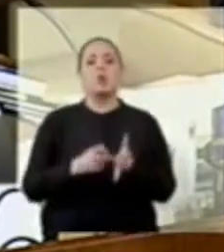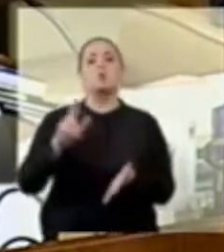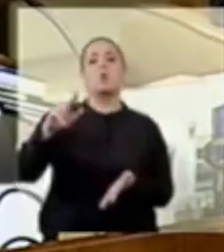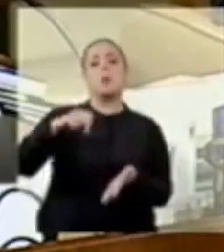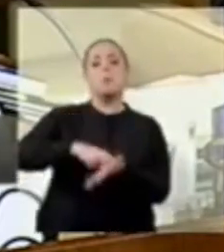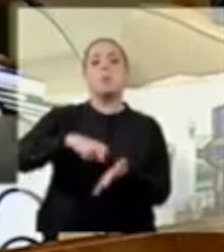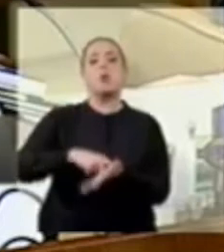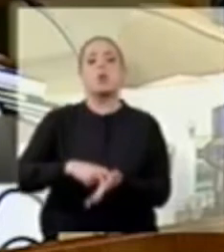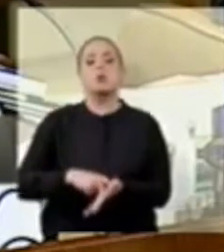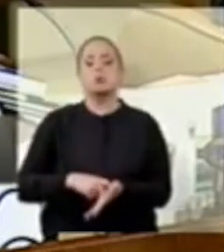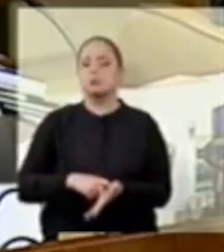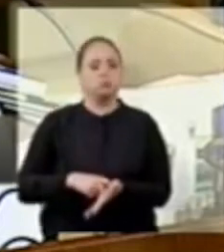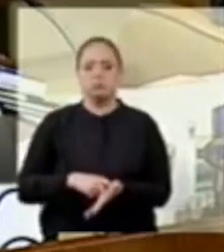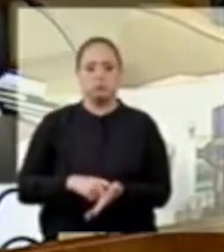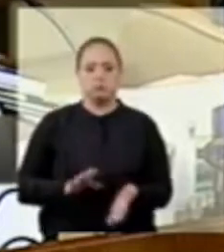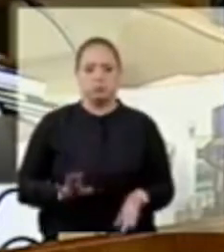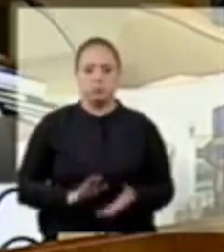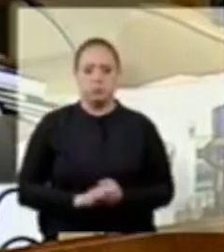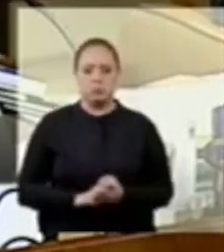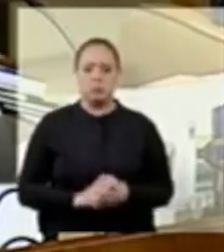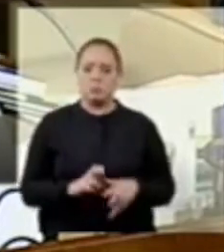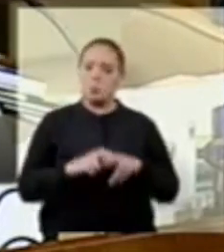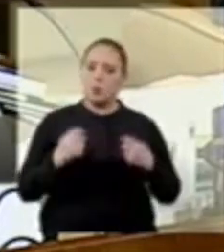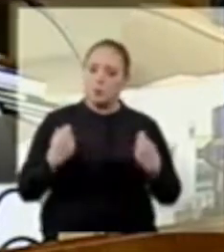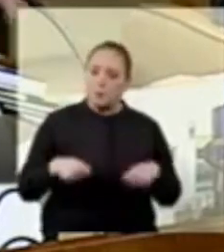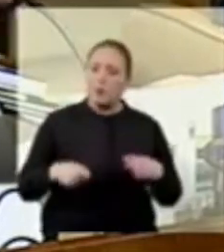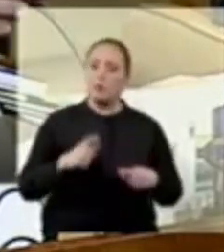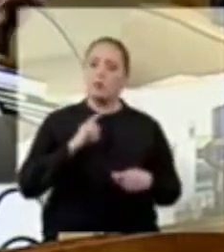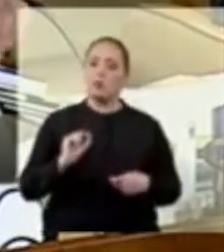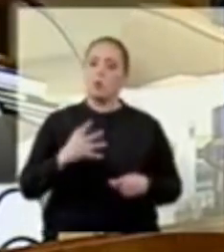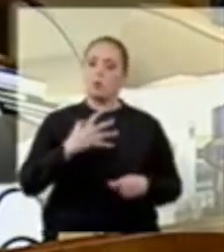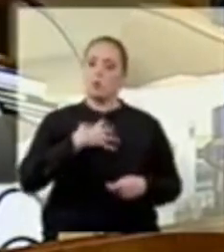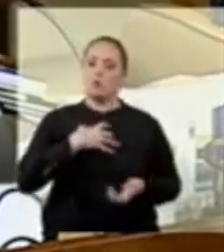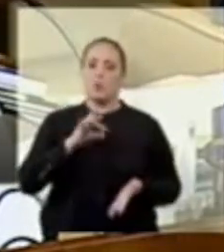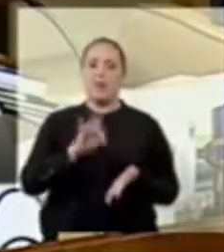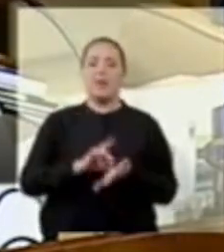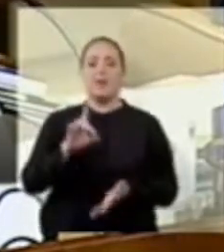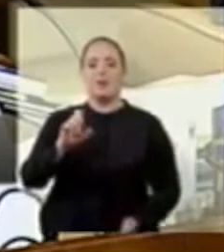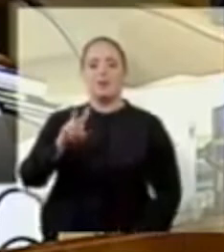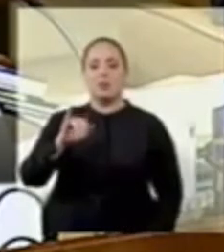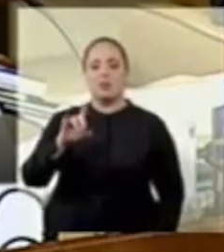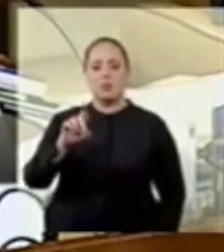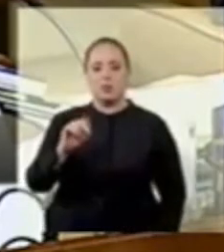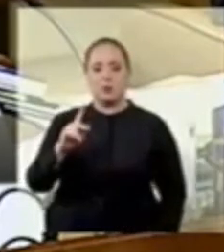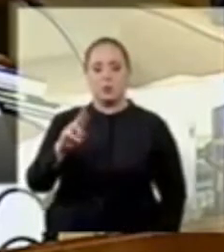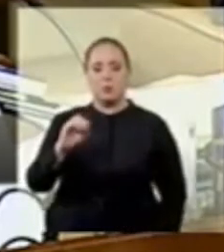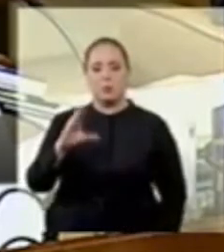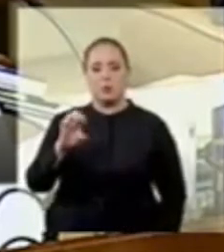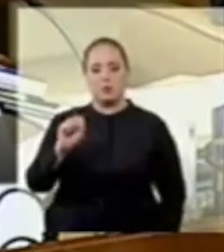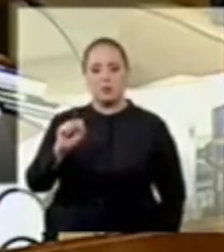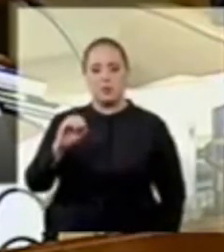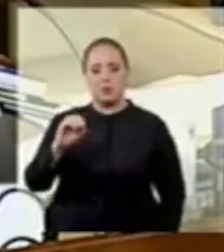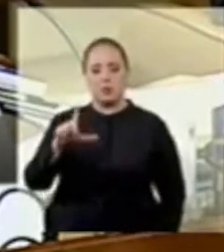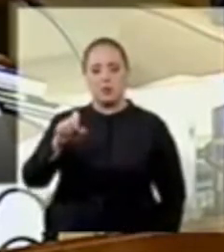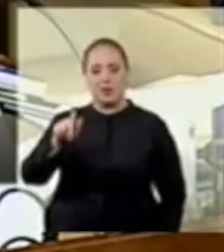importa o que tenha feito e portanto é preciso restabelecer o sentido de devido processo legal e o sentido do